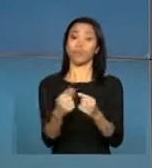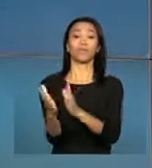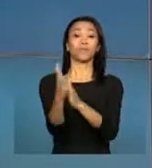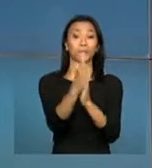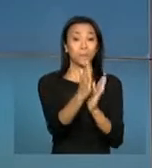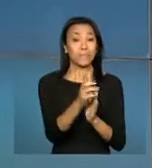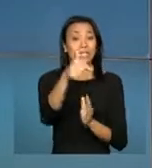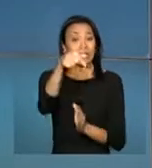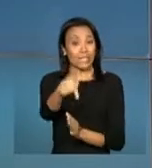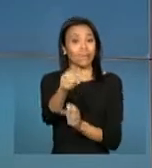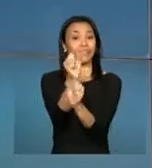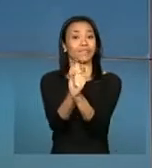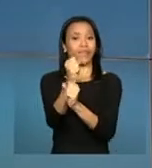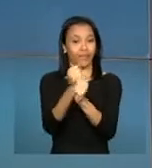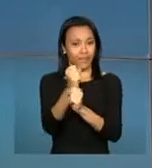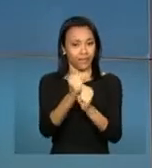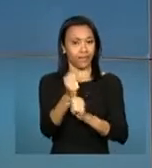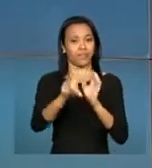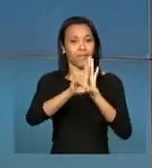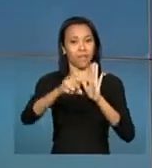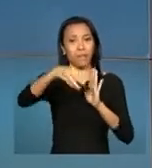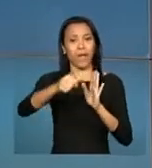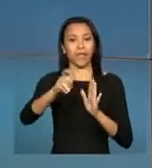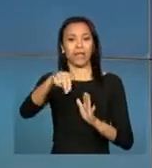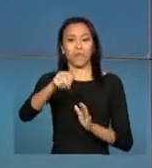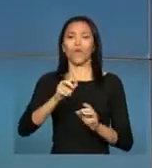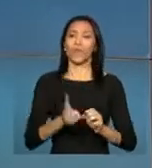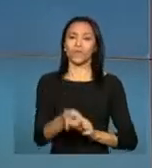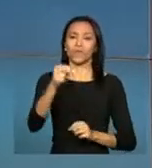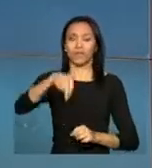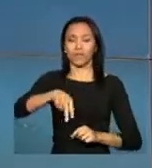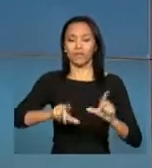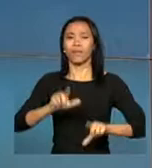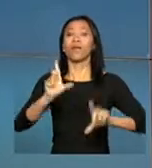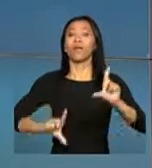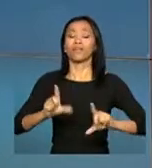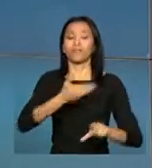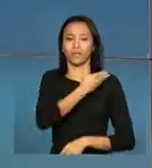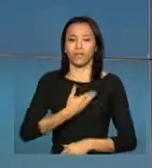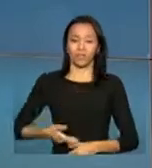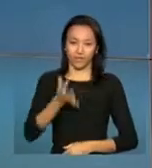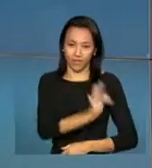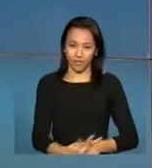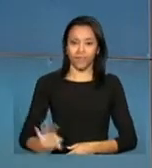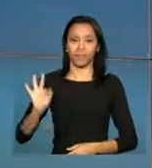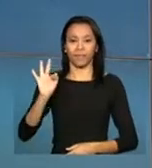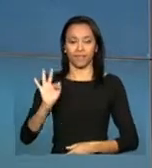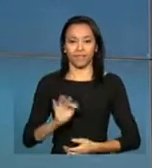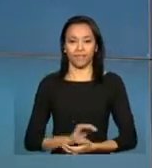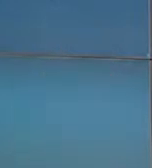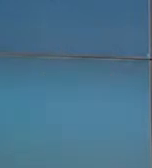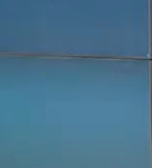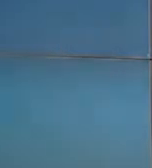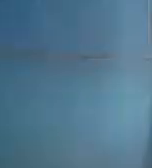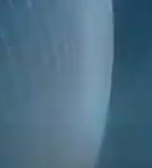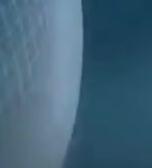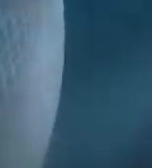os 7 anos da Lei Maria da Penha. Continue com a gente aqui na NBR, a TV do Governo Federal.